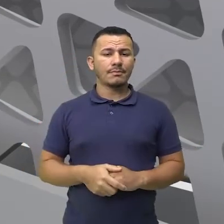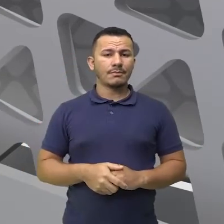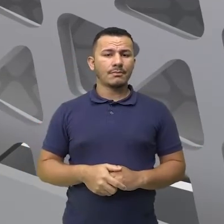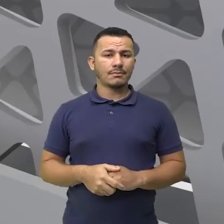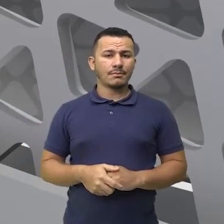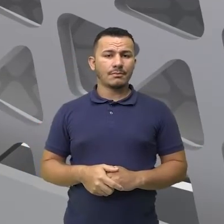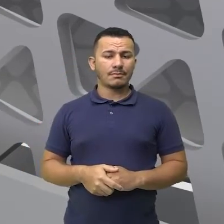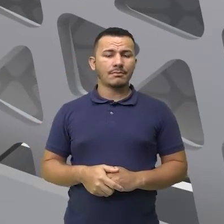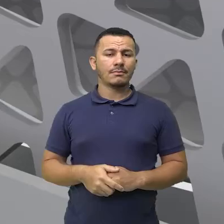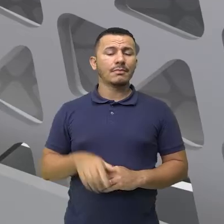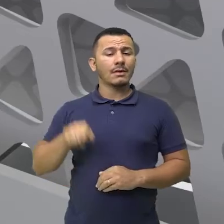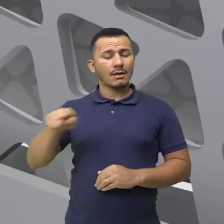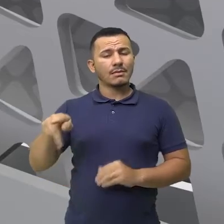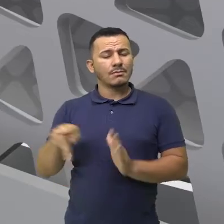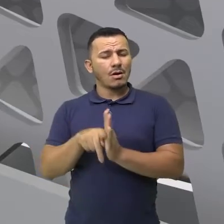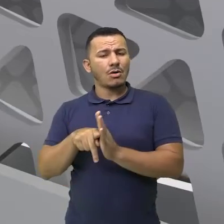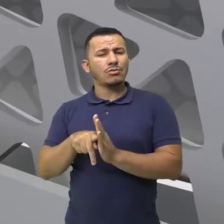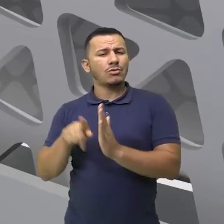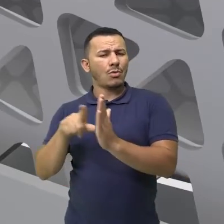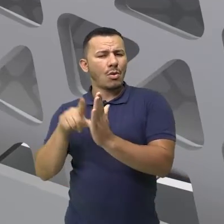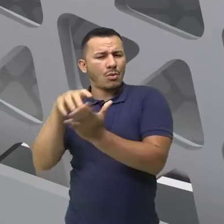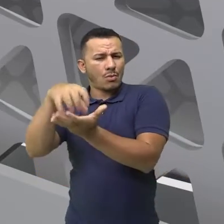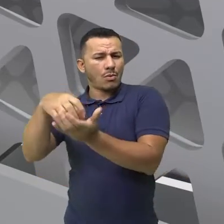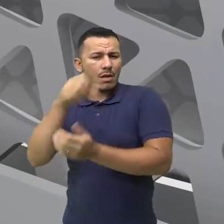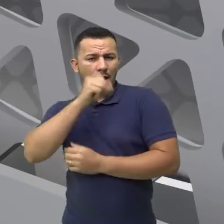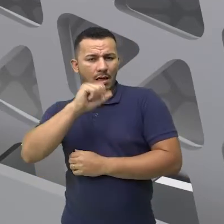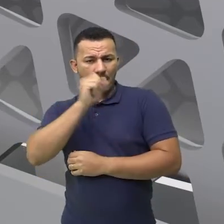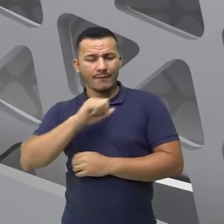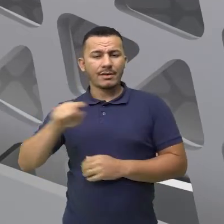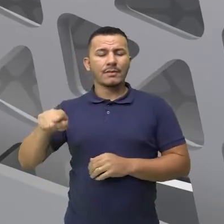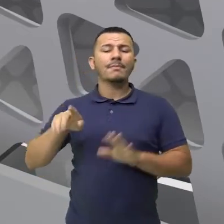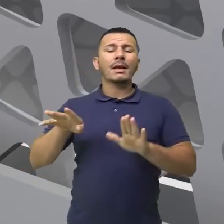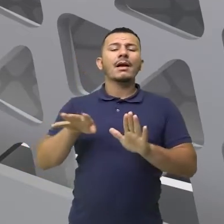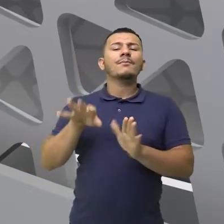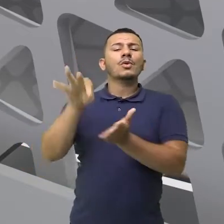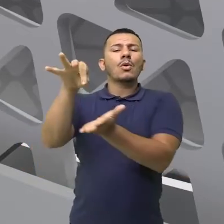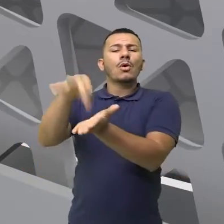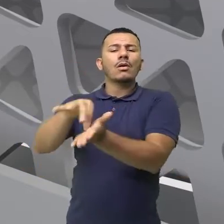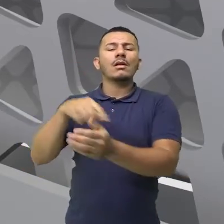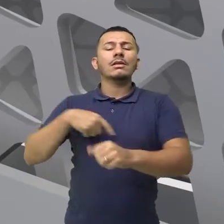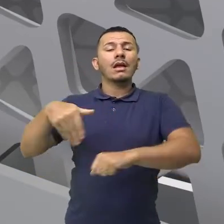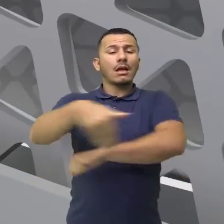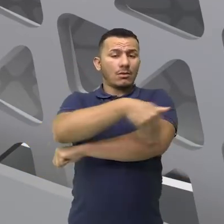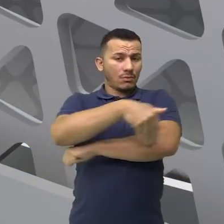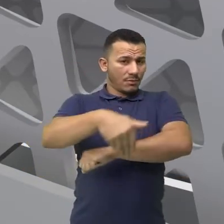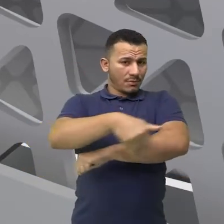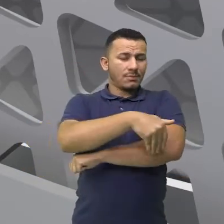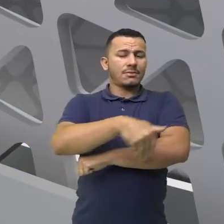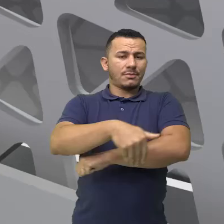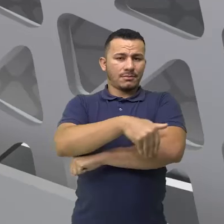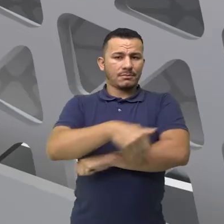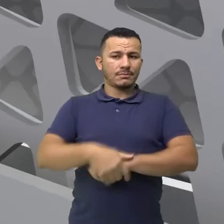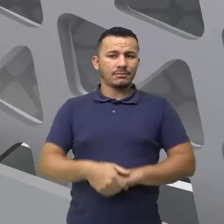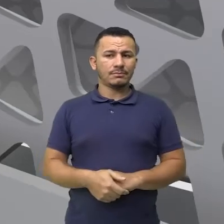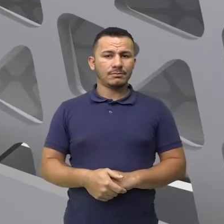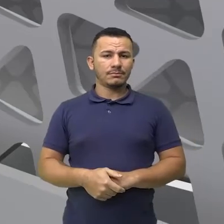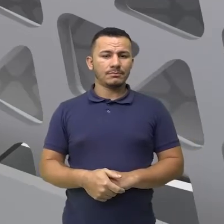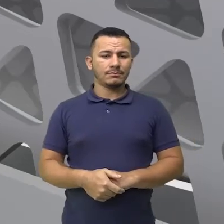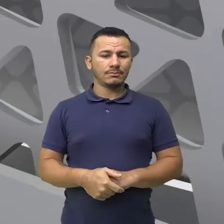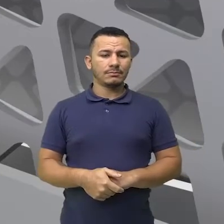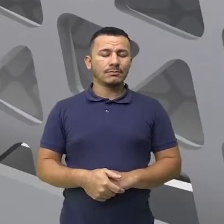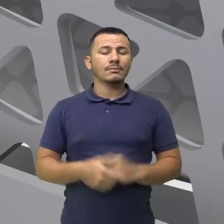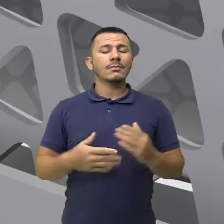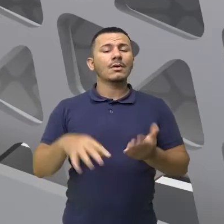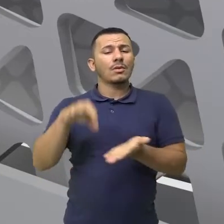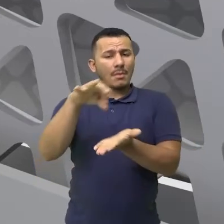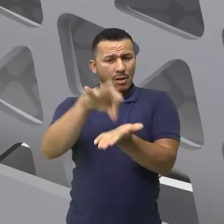onde vende sorvete, sorveteria, né? Beleza. Mas a sorveteria está localizada em uma rua. Se ela está